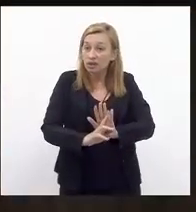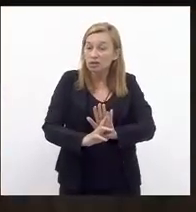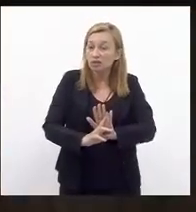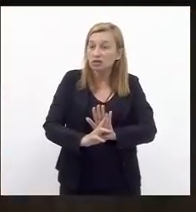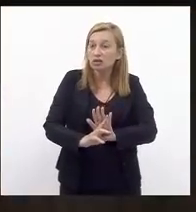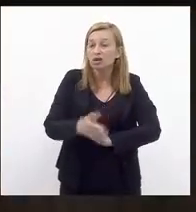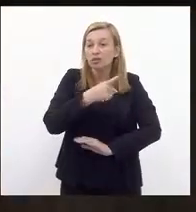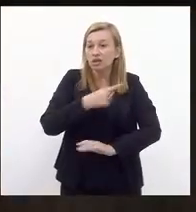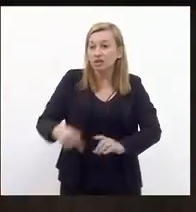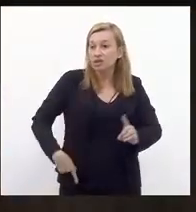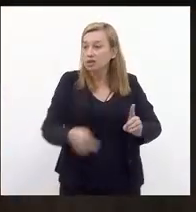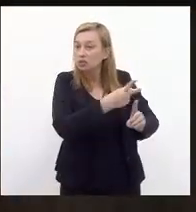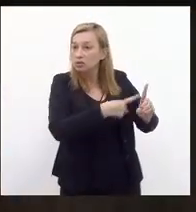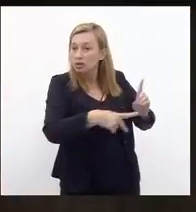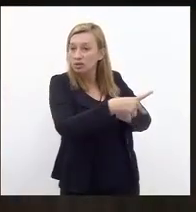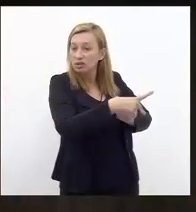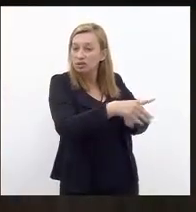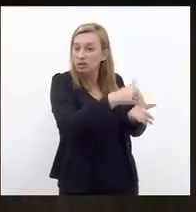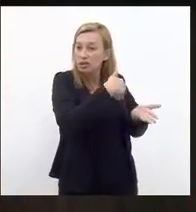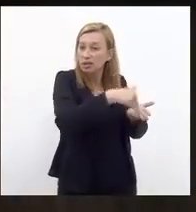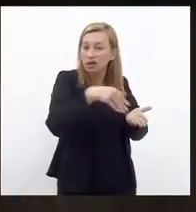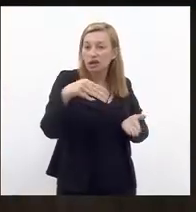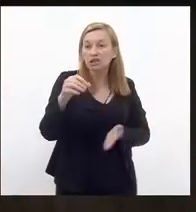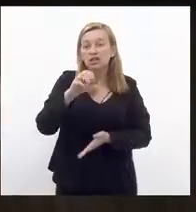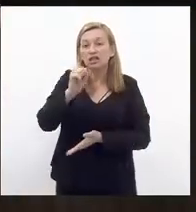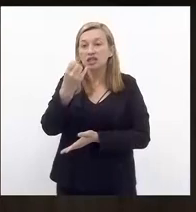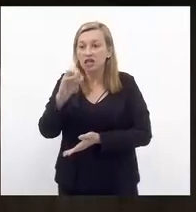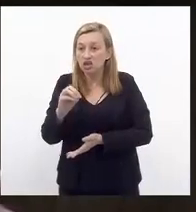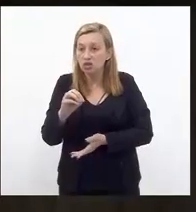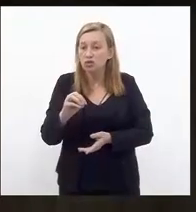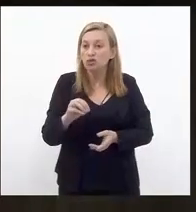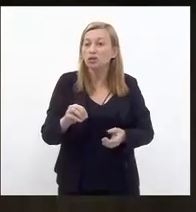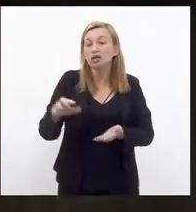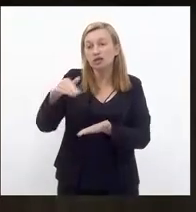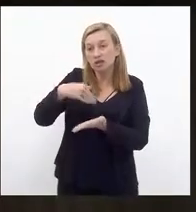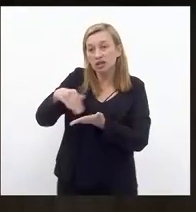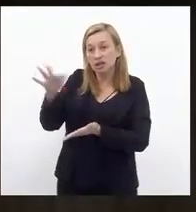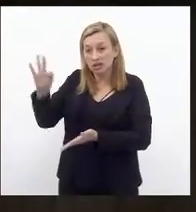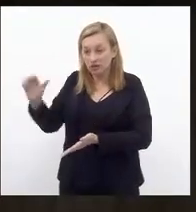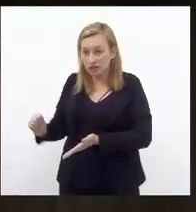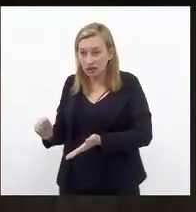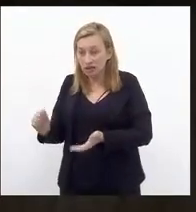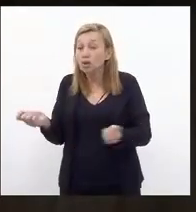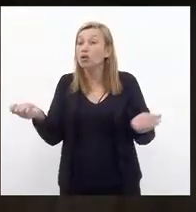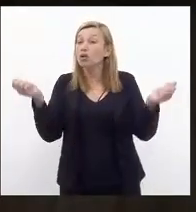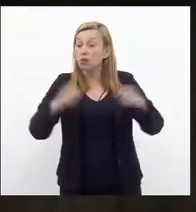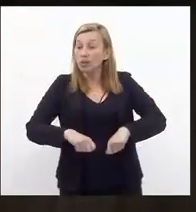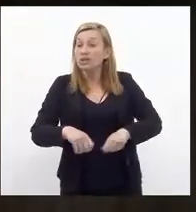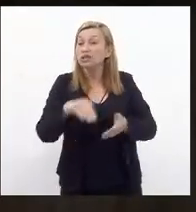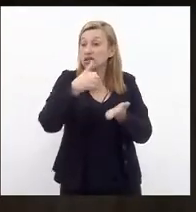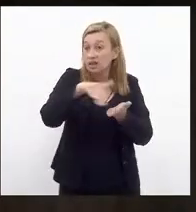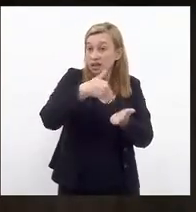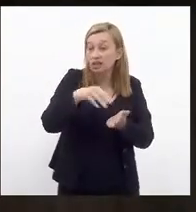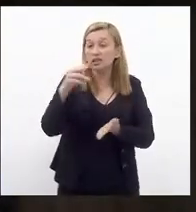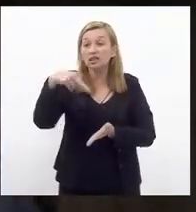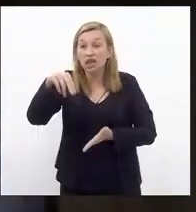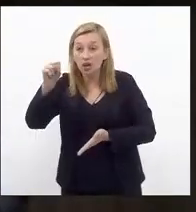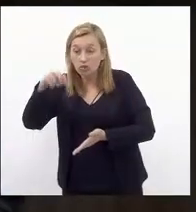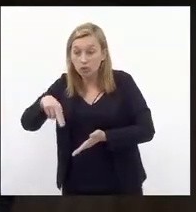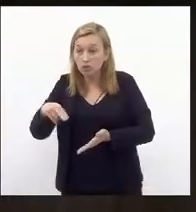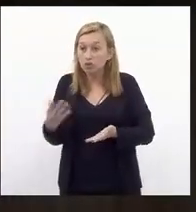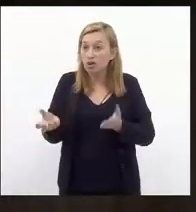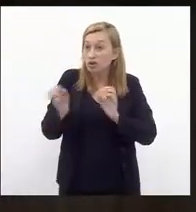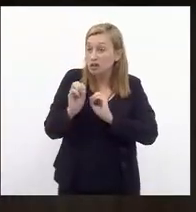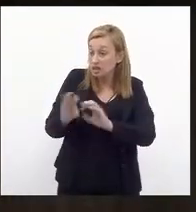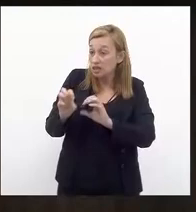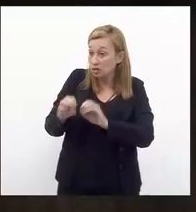do presidente do Rio previdência secretário Sérgio Aureliano do secretário de fazenda competente secretário Nelson Rocha que